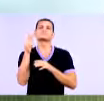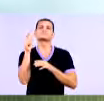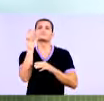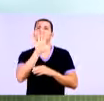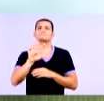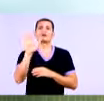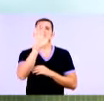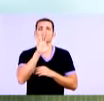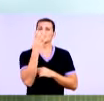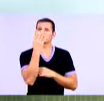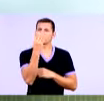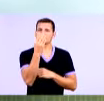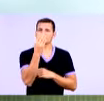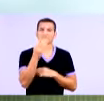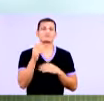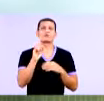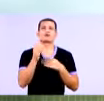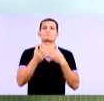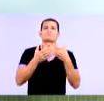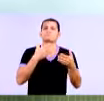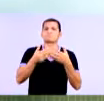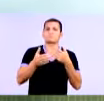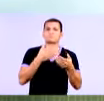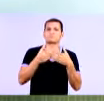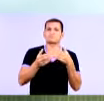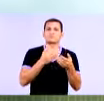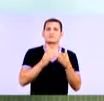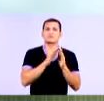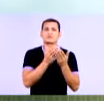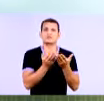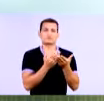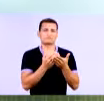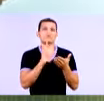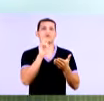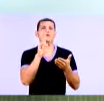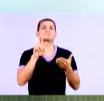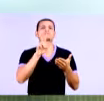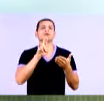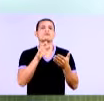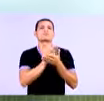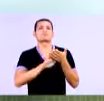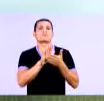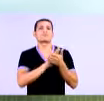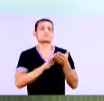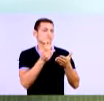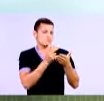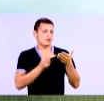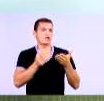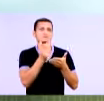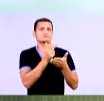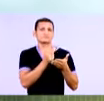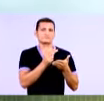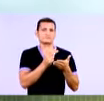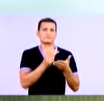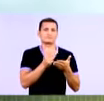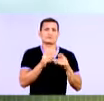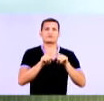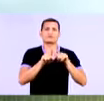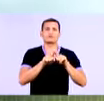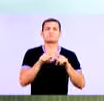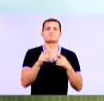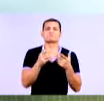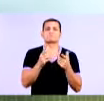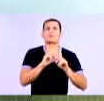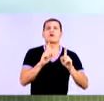Não é qualquer livro que você pode abrir mão de não usar nenhuma gravura, né? Também não é qualquer